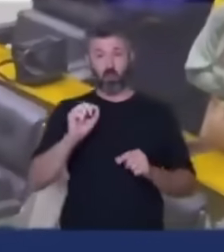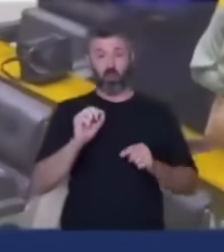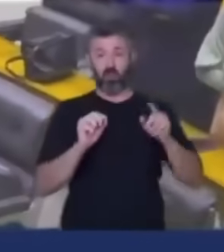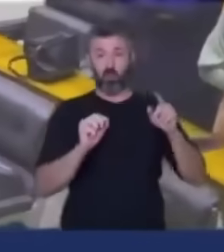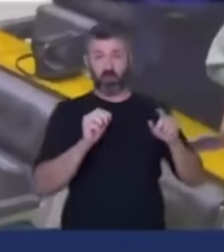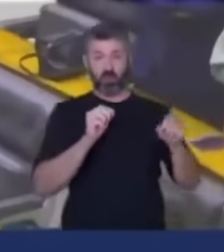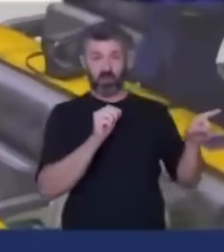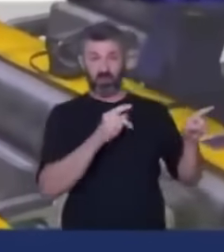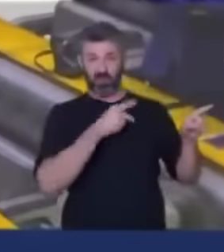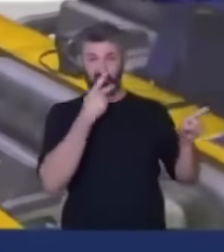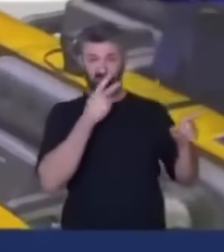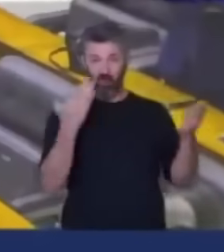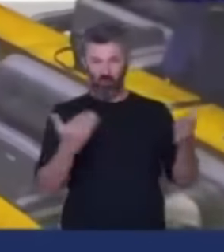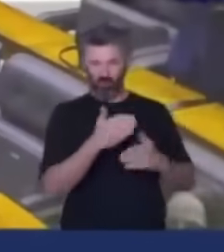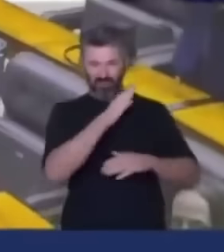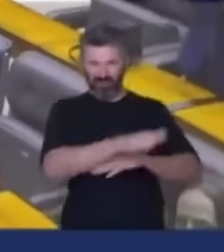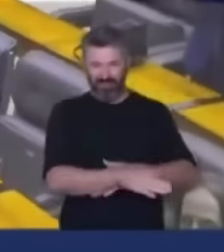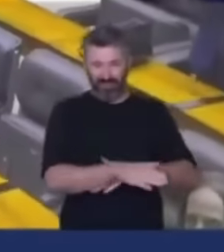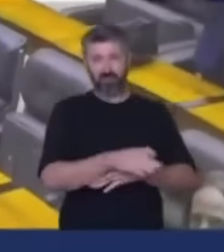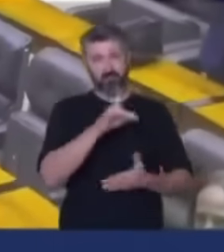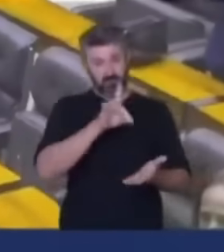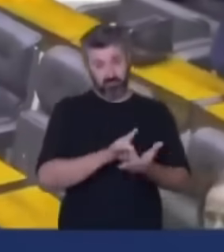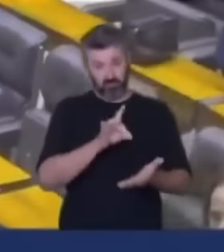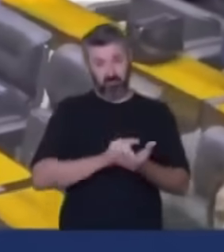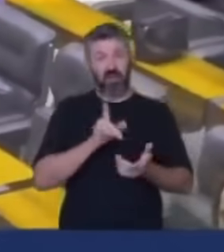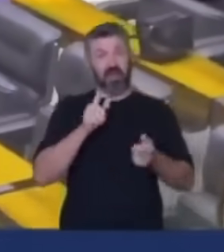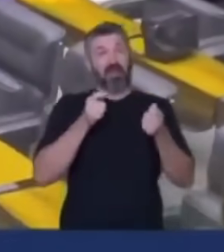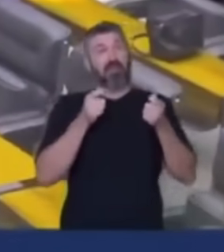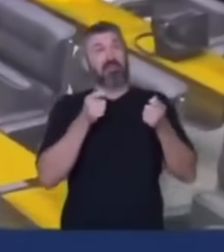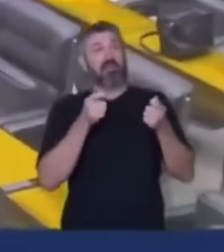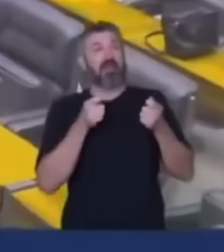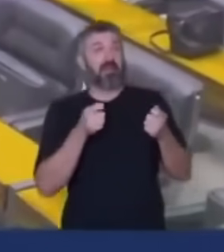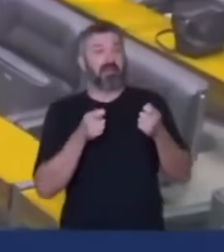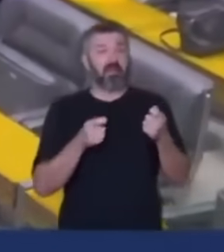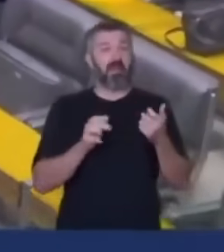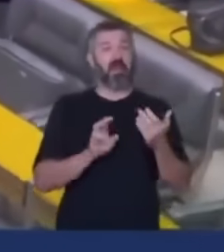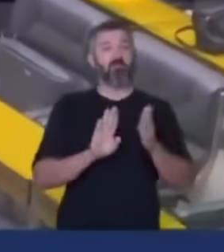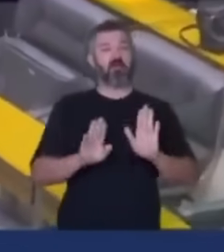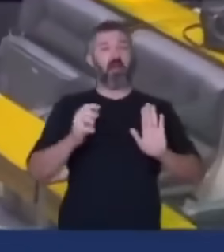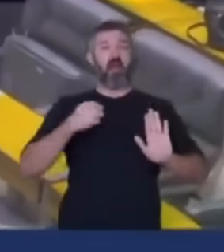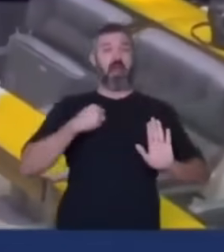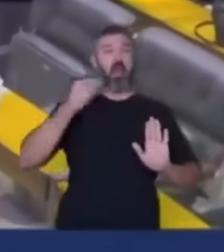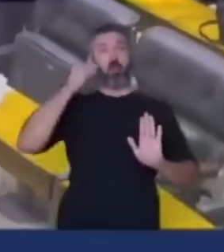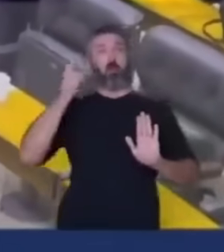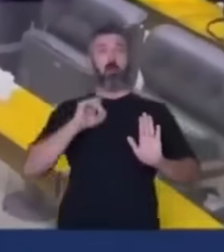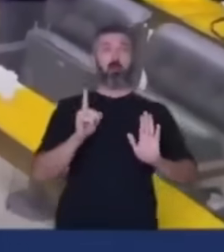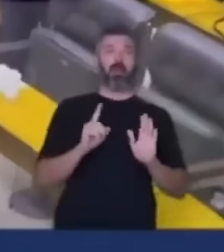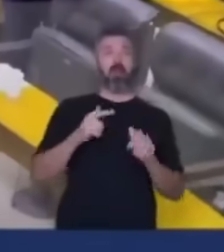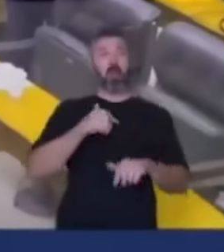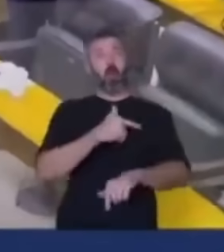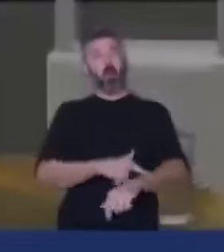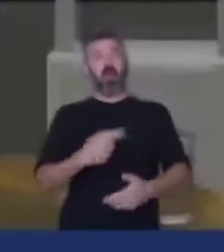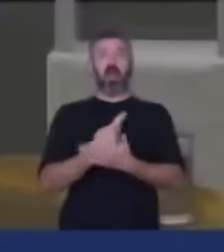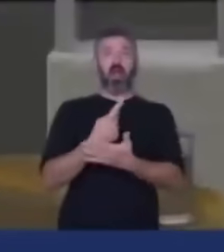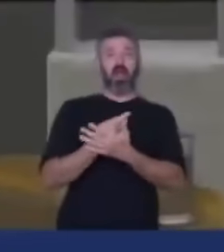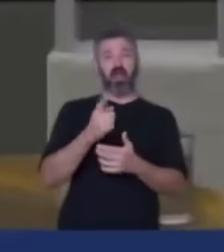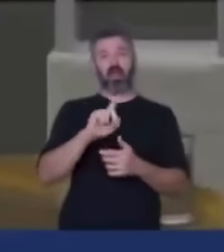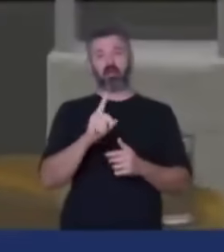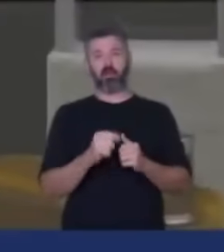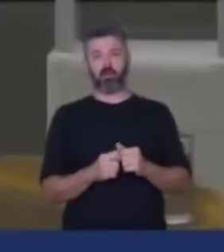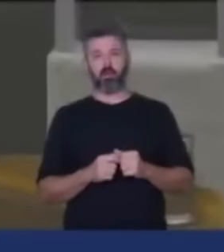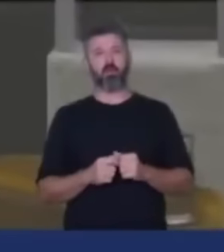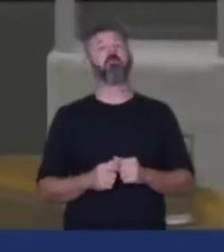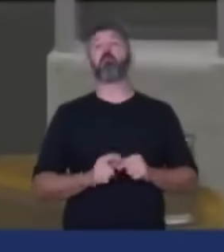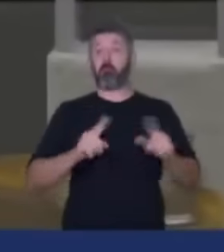lado de lá na tarde de hoje na verdade é uma tentativa de se afastar do Mal Comportamento Mal Comportamento